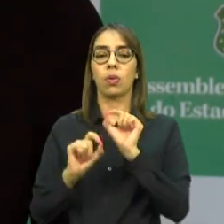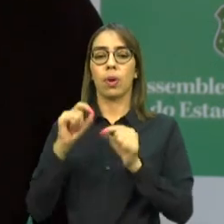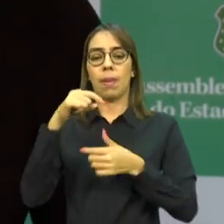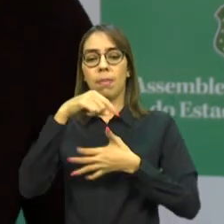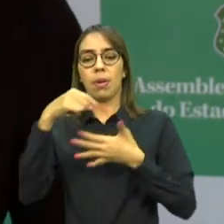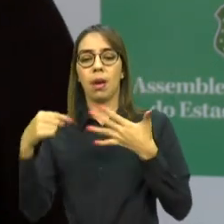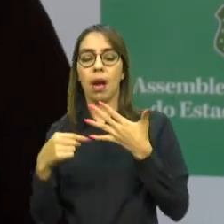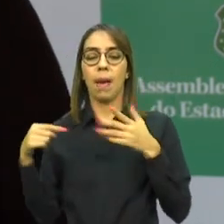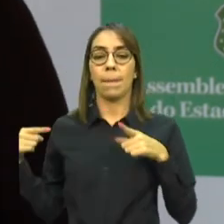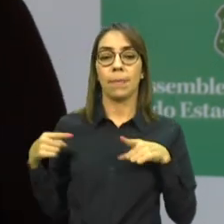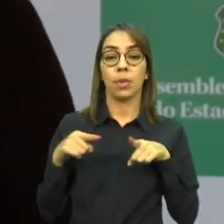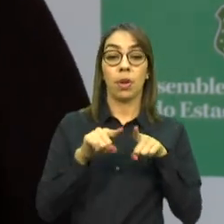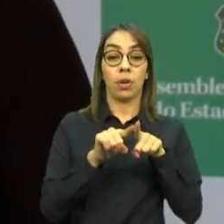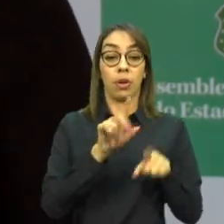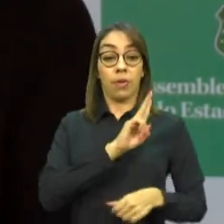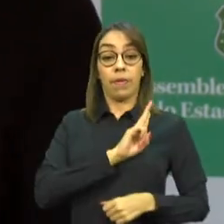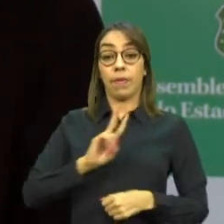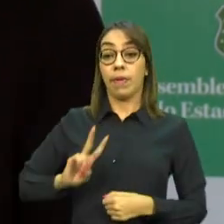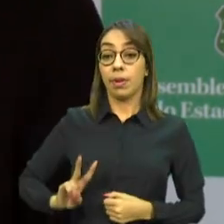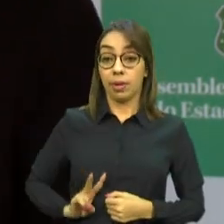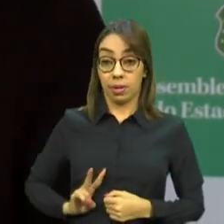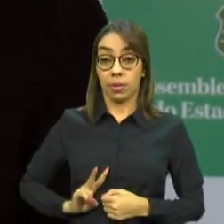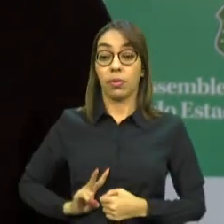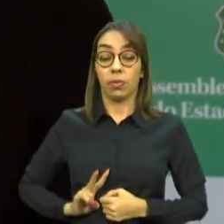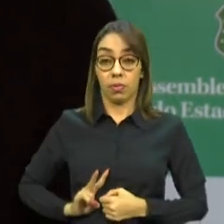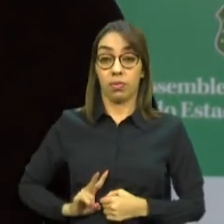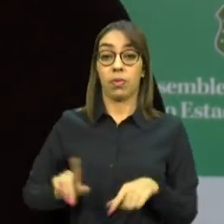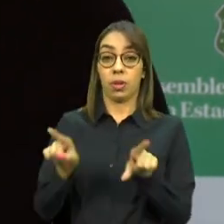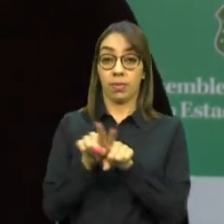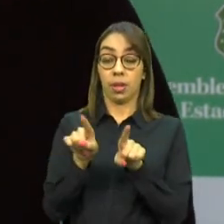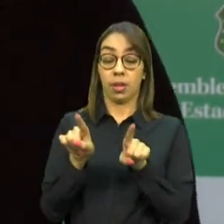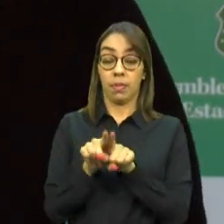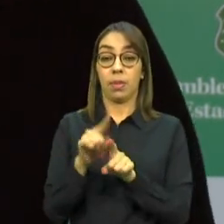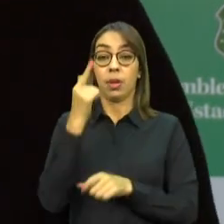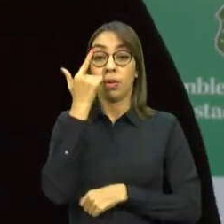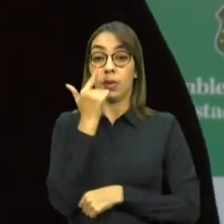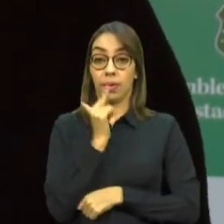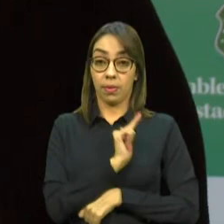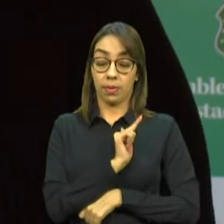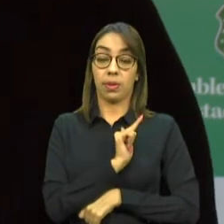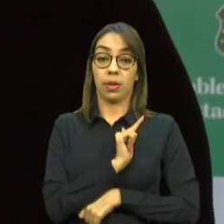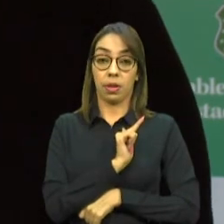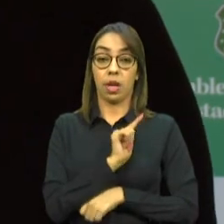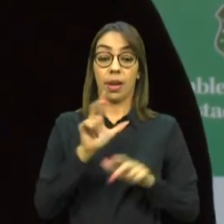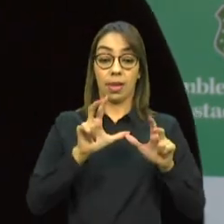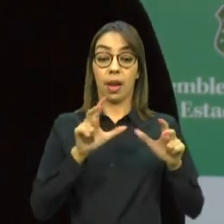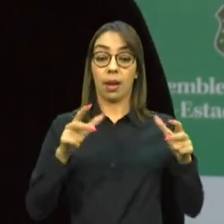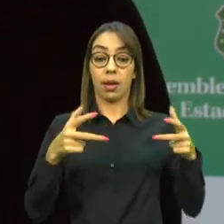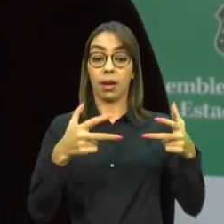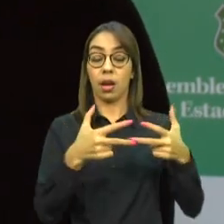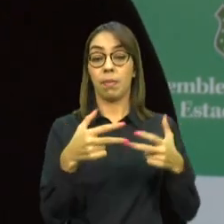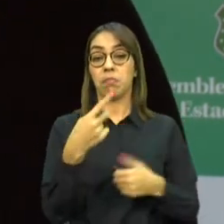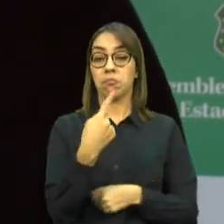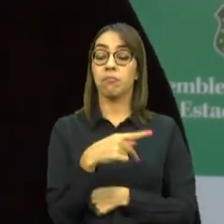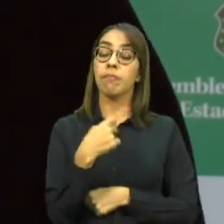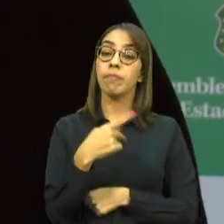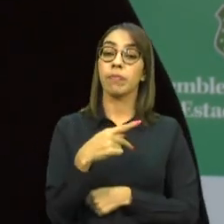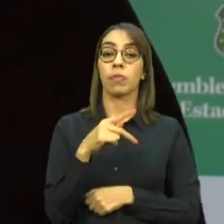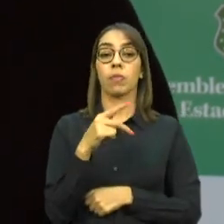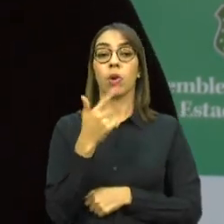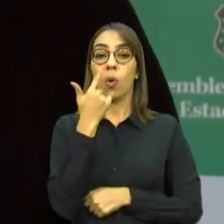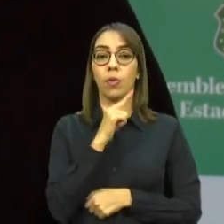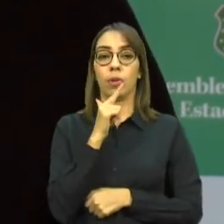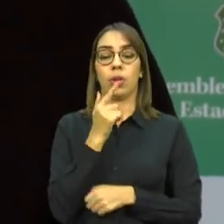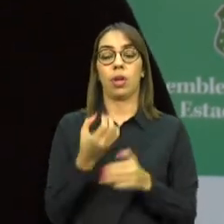essas vereadoras para que elas implantem também a nível de Câmara Municipal e também, no final,